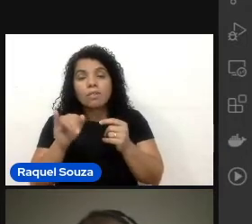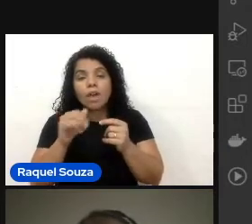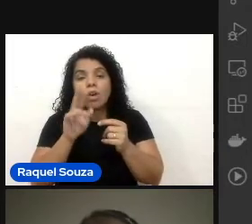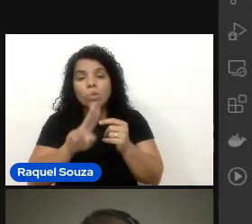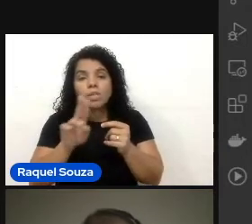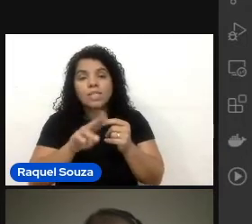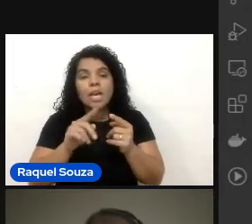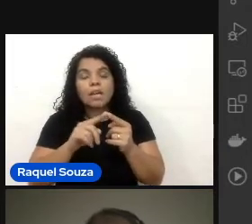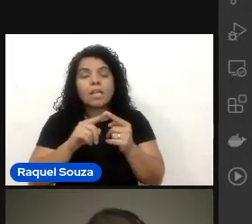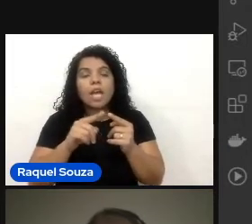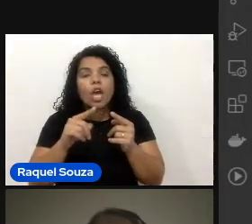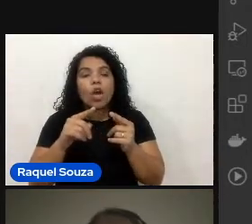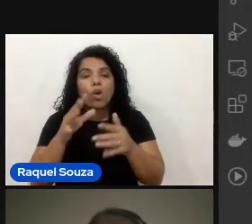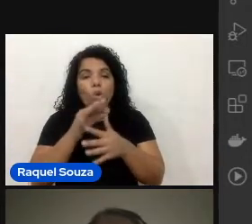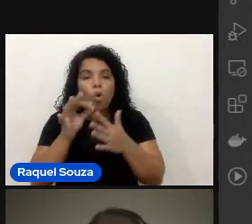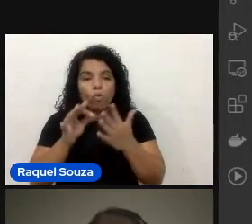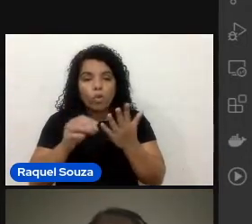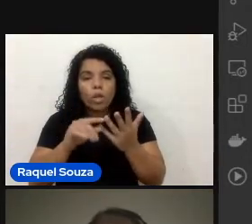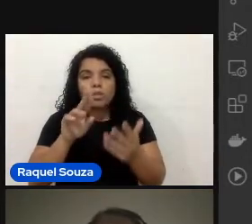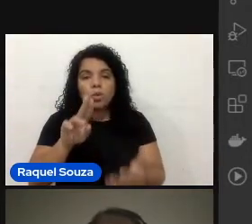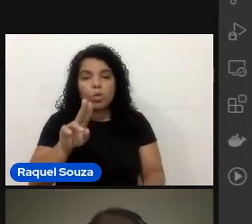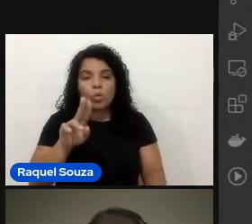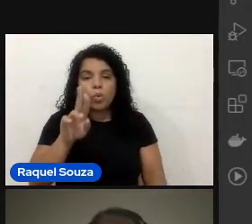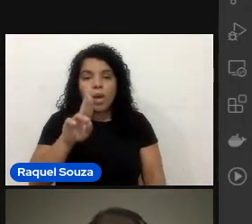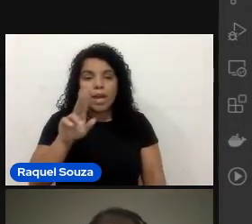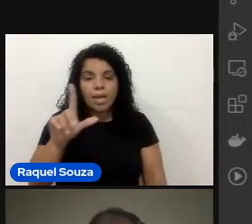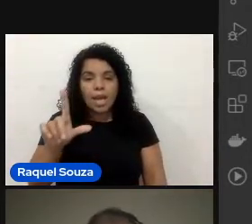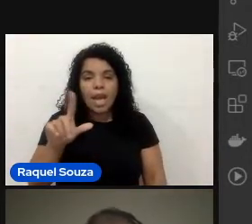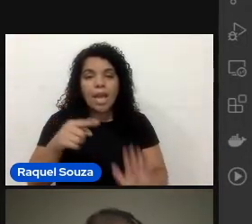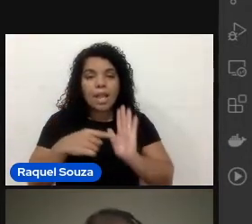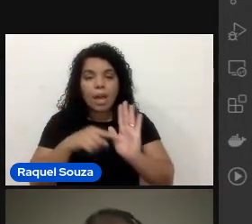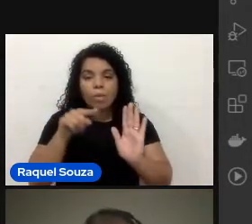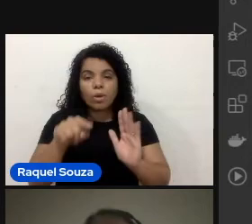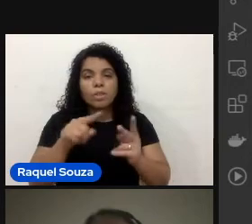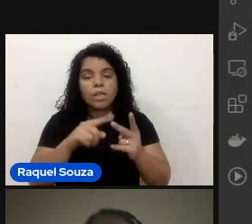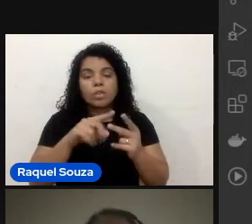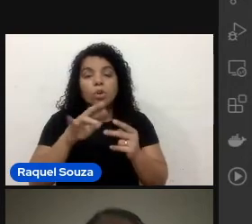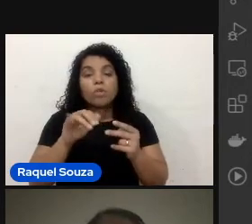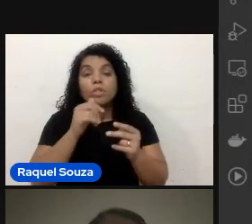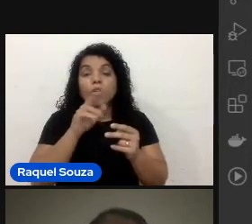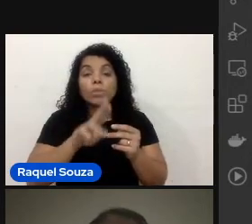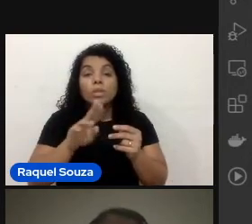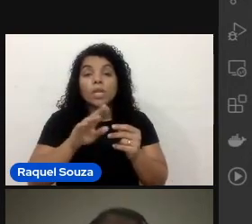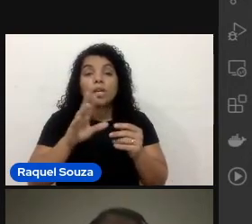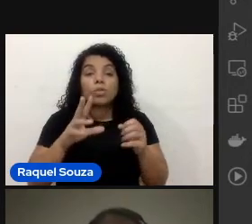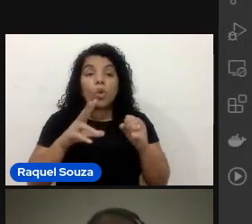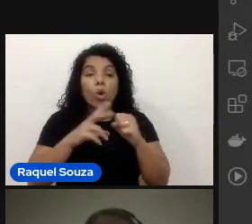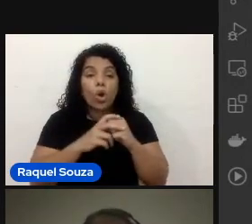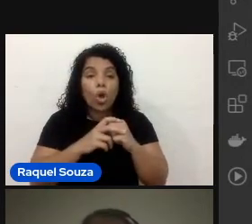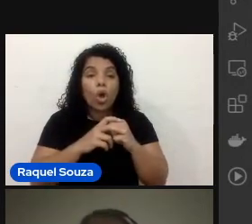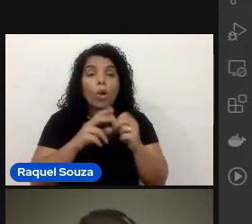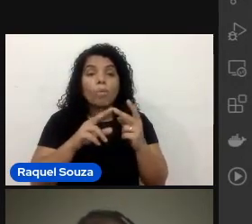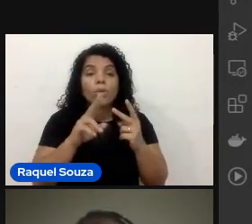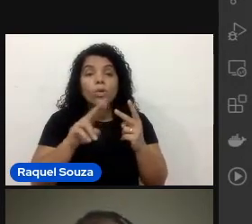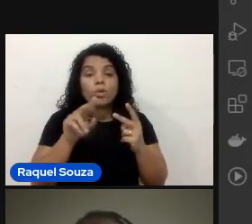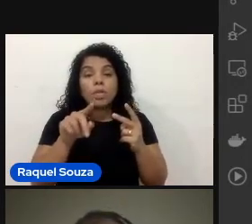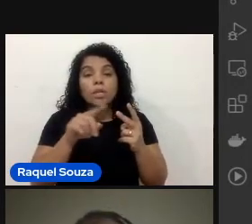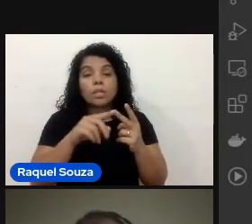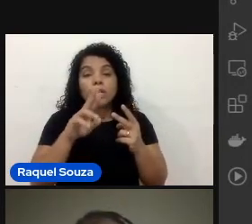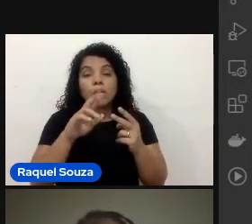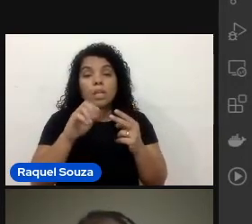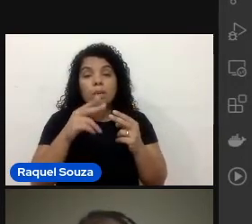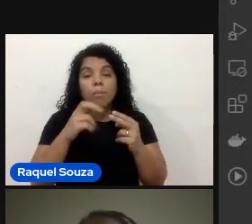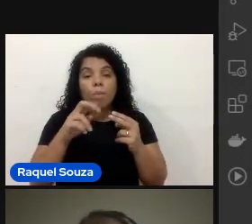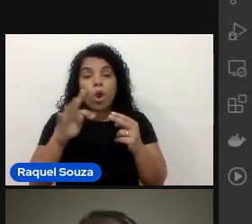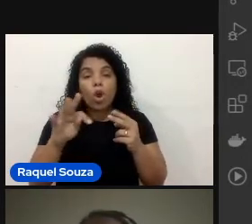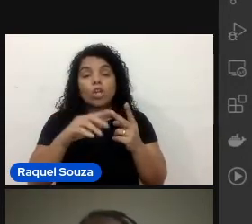aqui. Uma base URL apontando lá para o front server REST, usando Chrome, usando esse viewport, vai